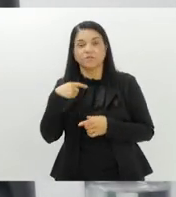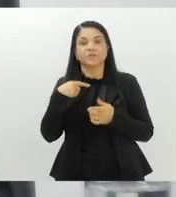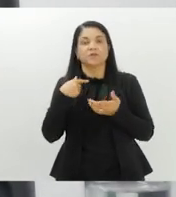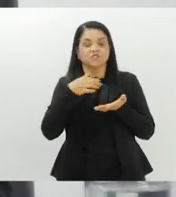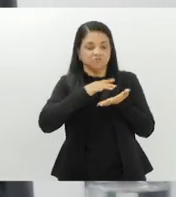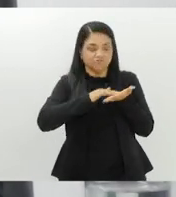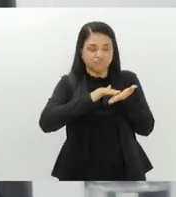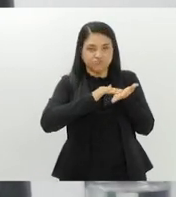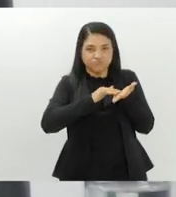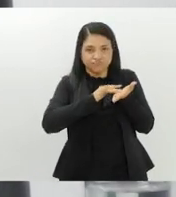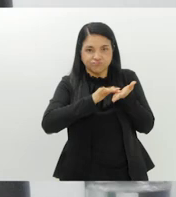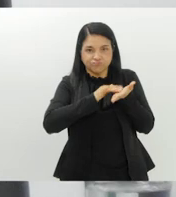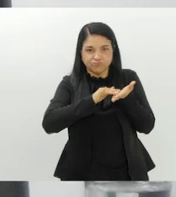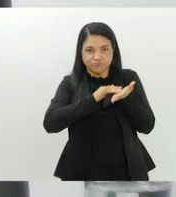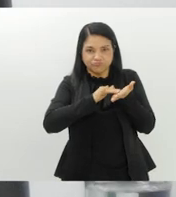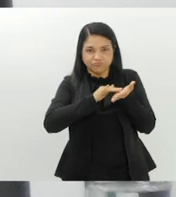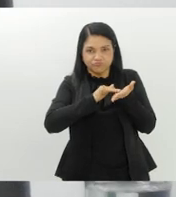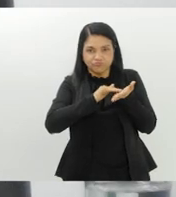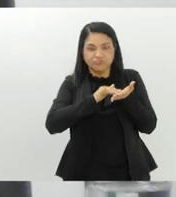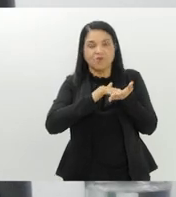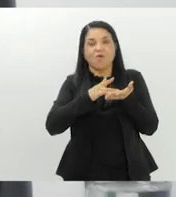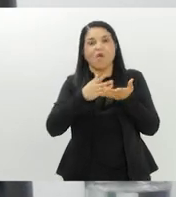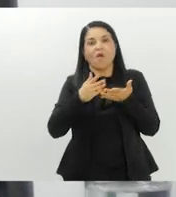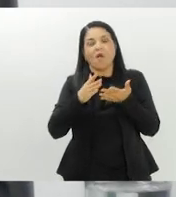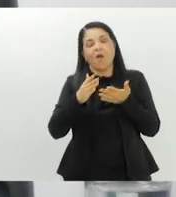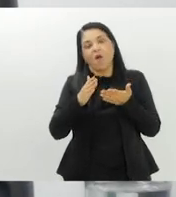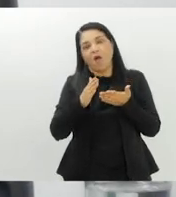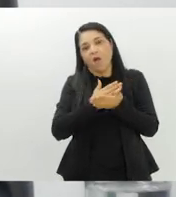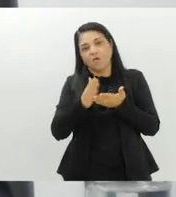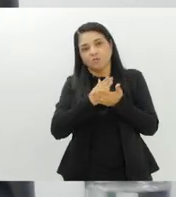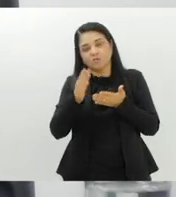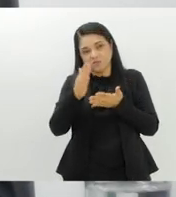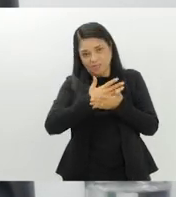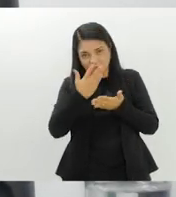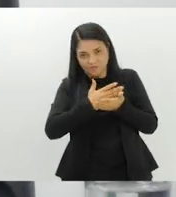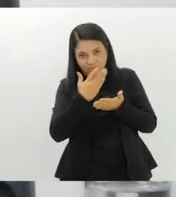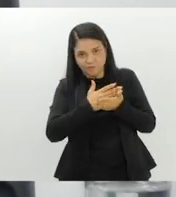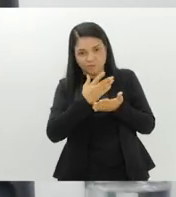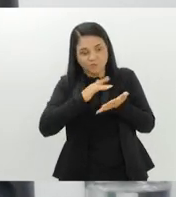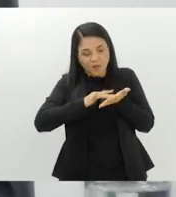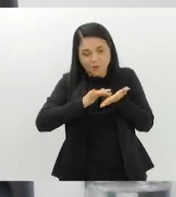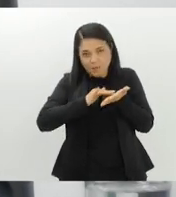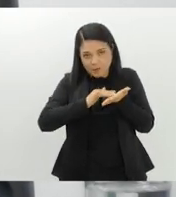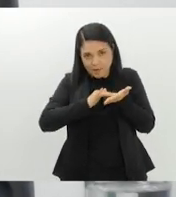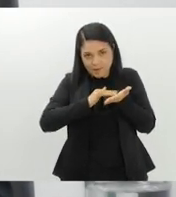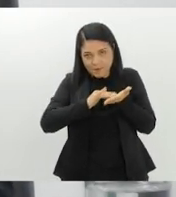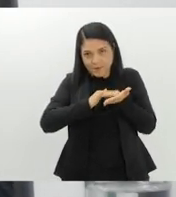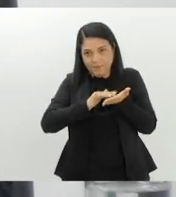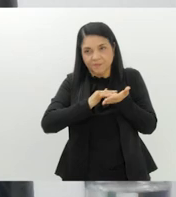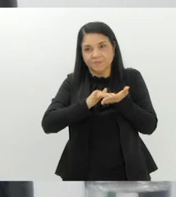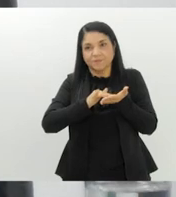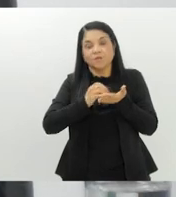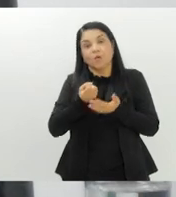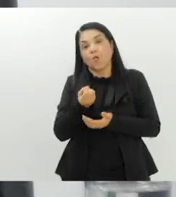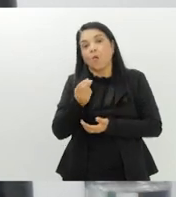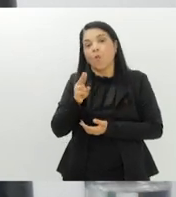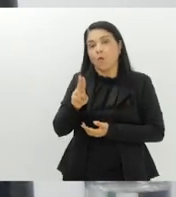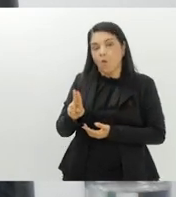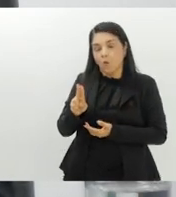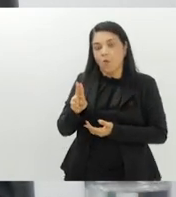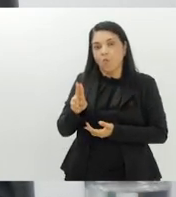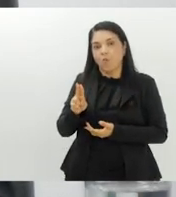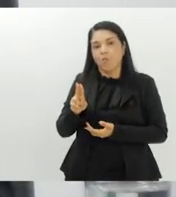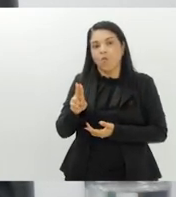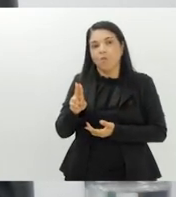transcreve algumas obras, né, em braille, para o braille, né, ou para